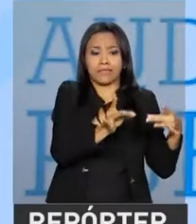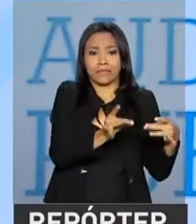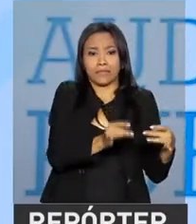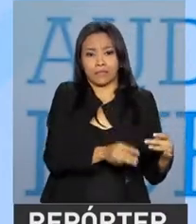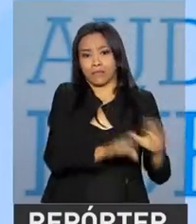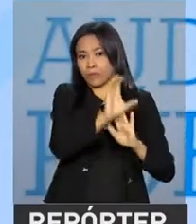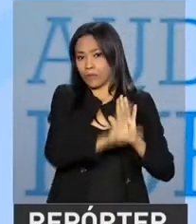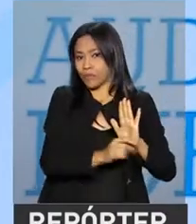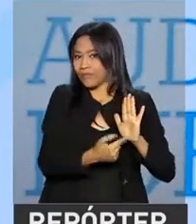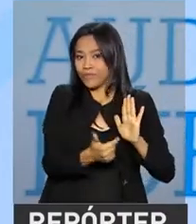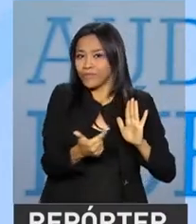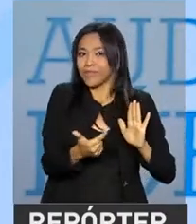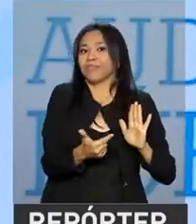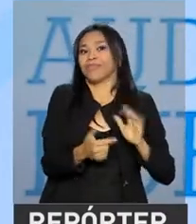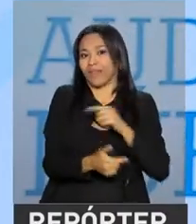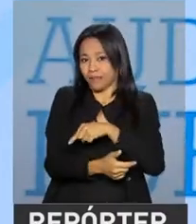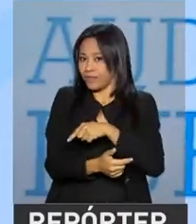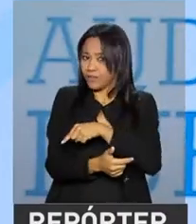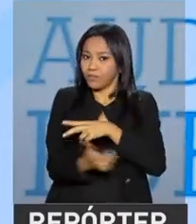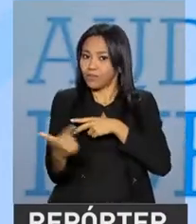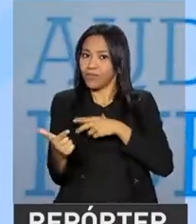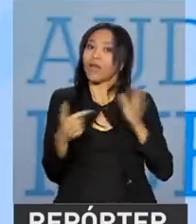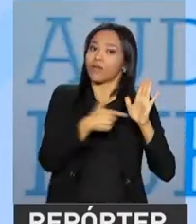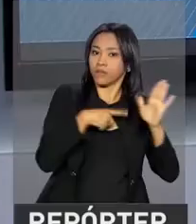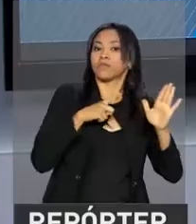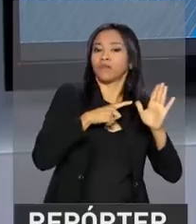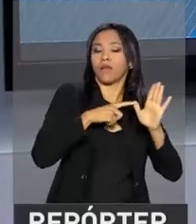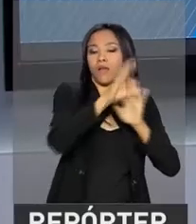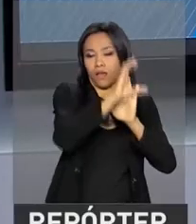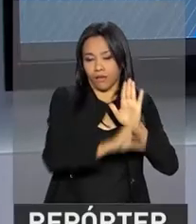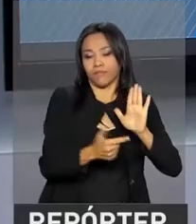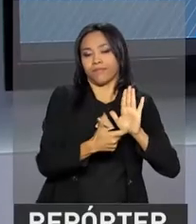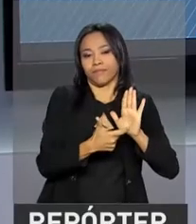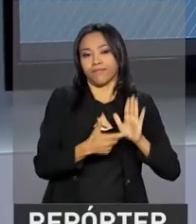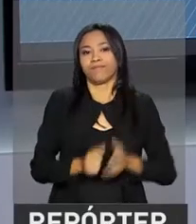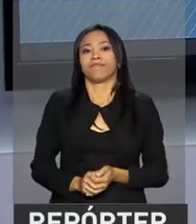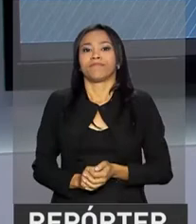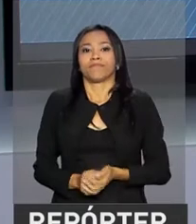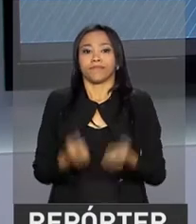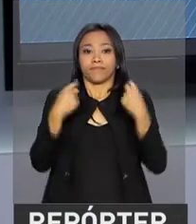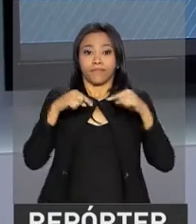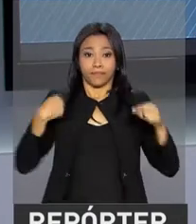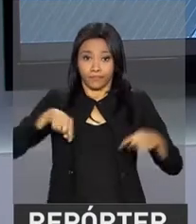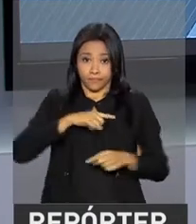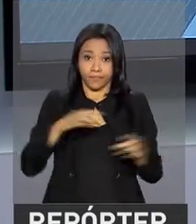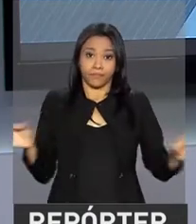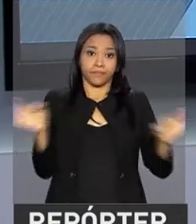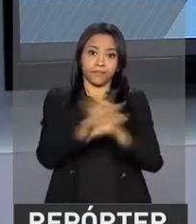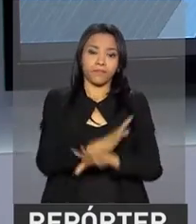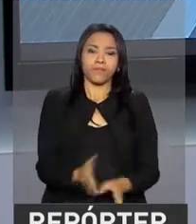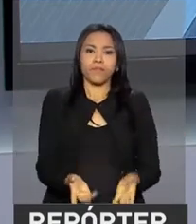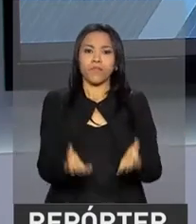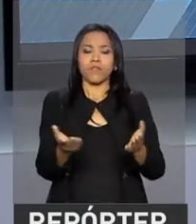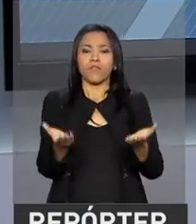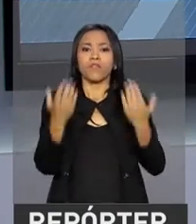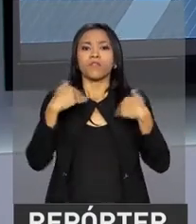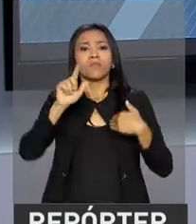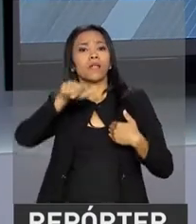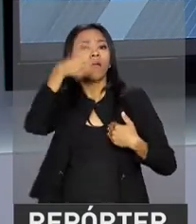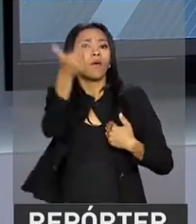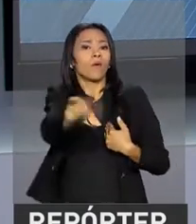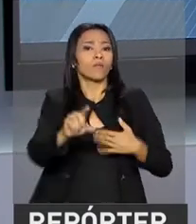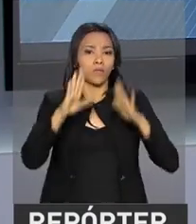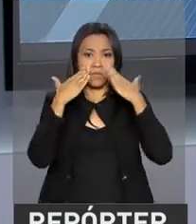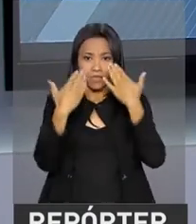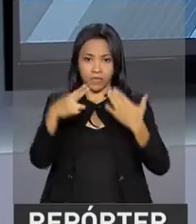Nacional começa a trazer agora para a educação brasileira. E nós ficamos por aqui. Voltamos em 1 hora na próxima edição do